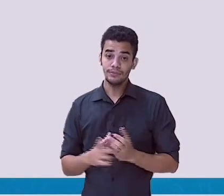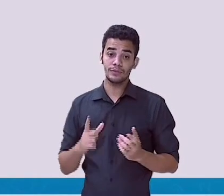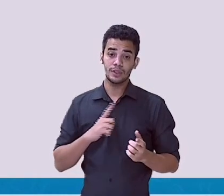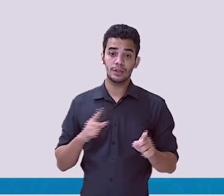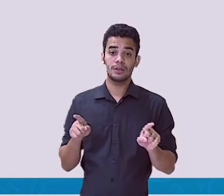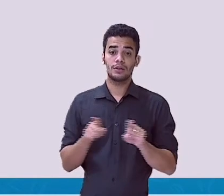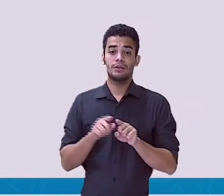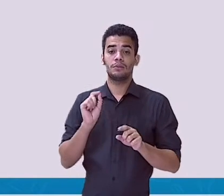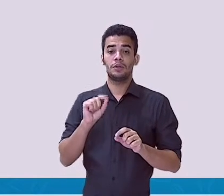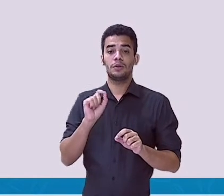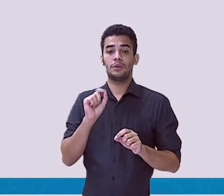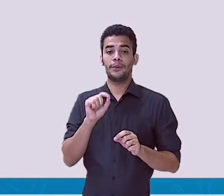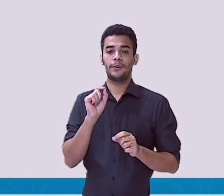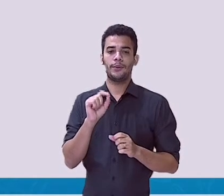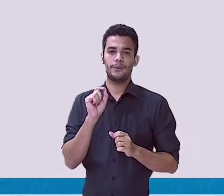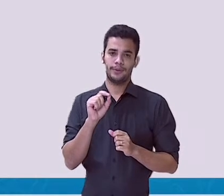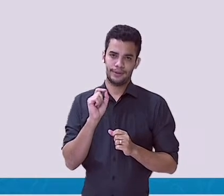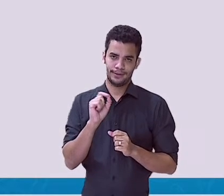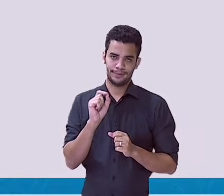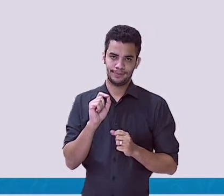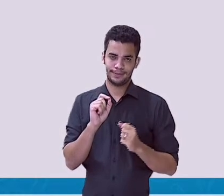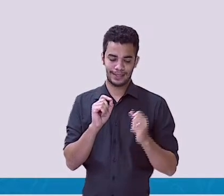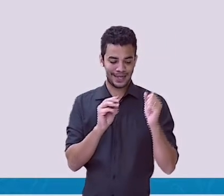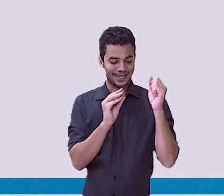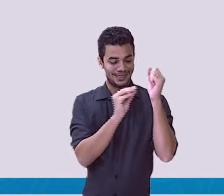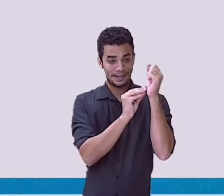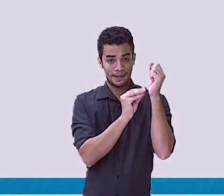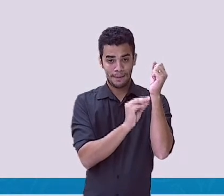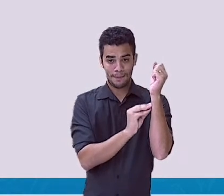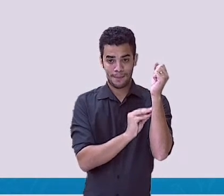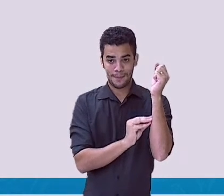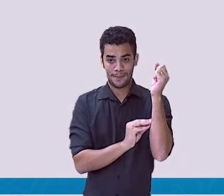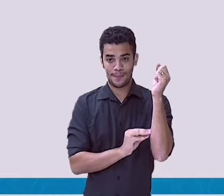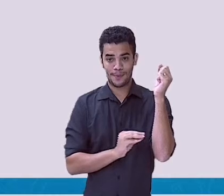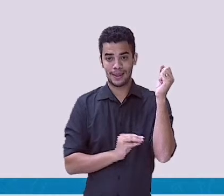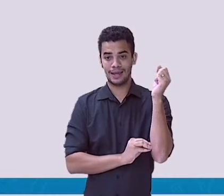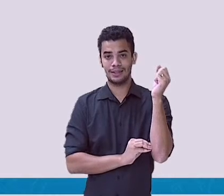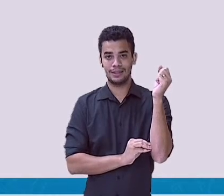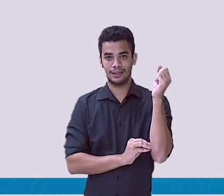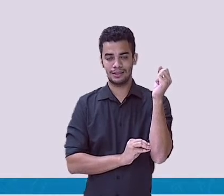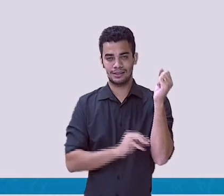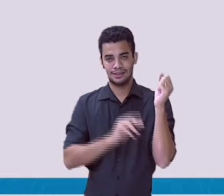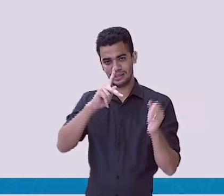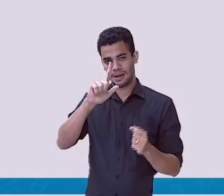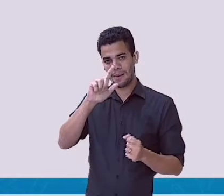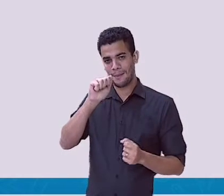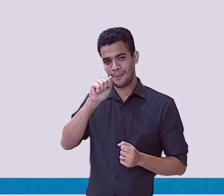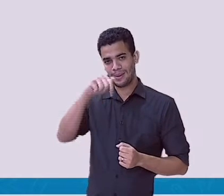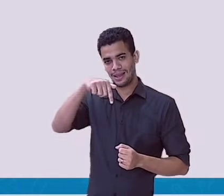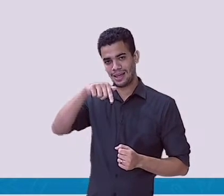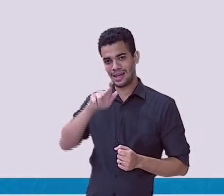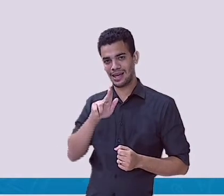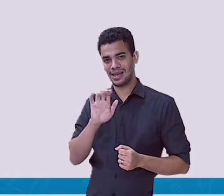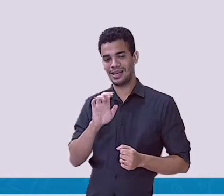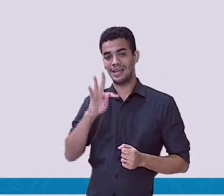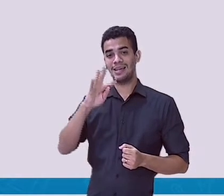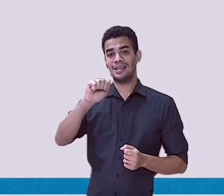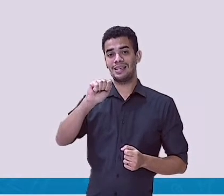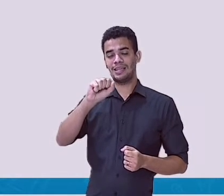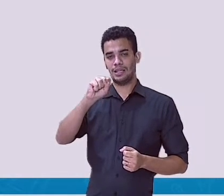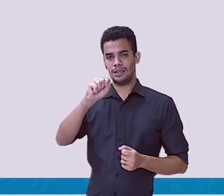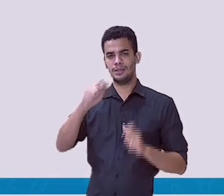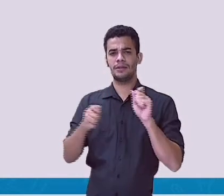são fragmentos celulares. E elas são responsáveis pela coagulação, pela